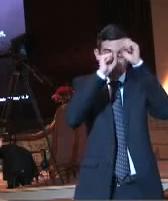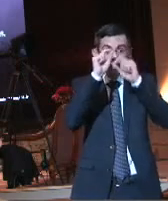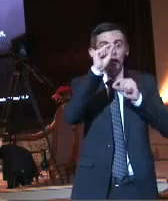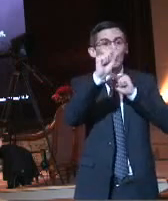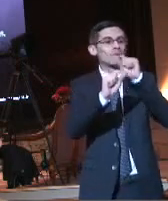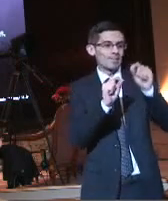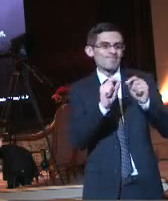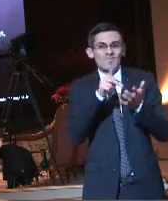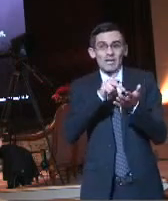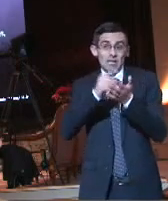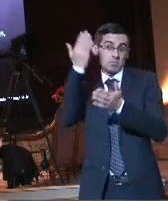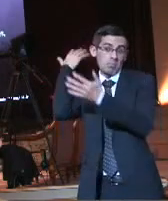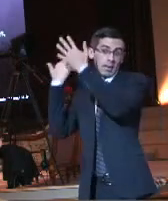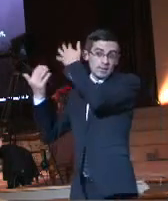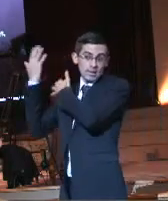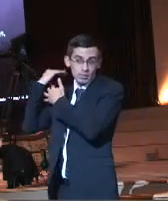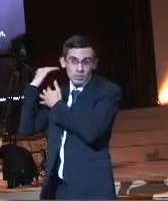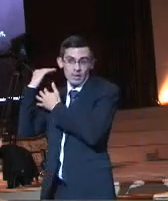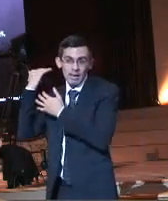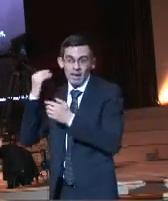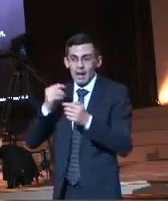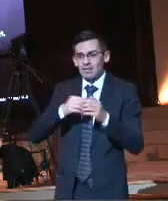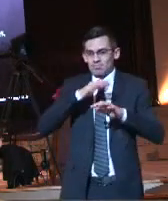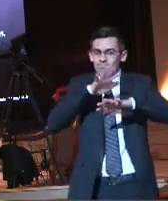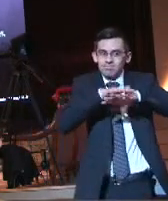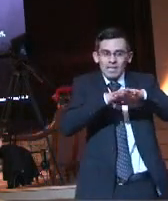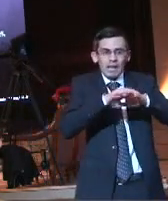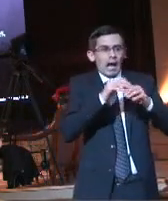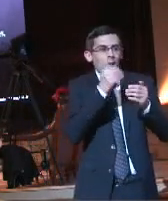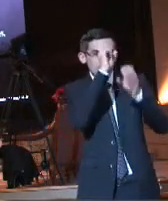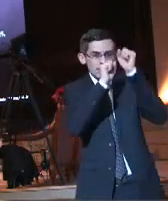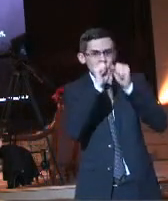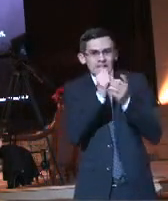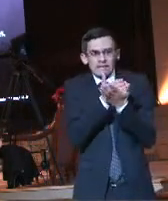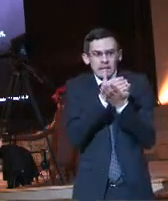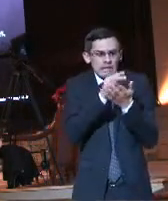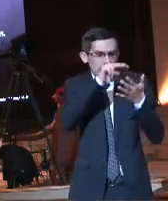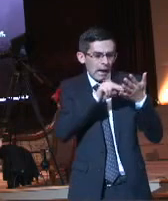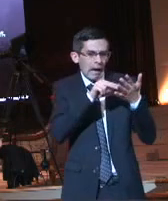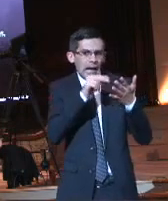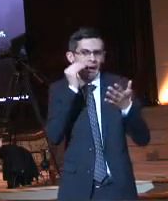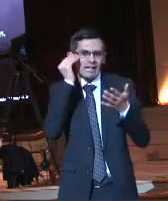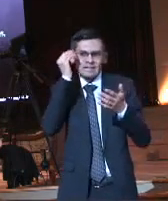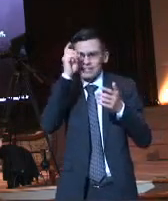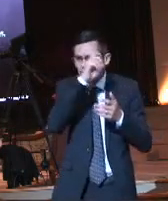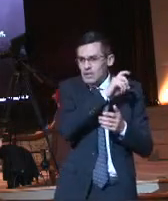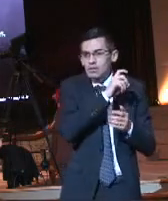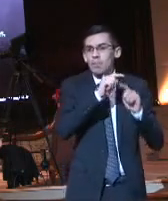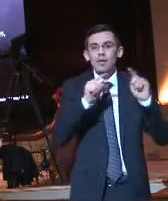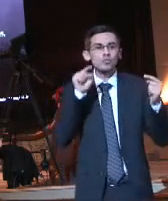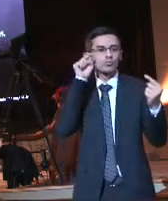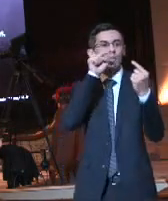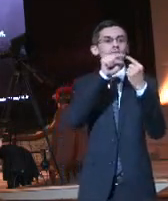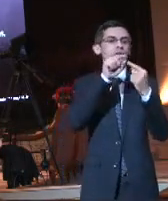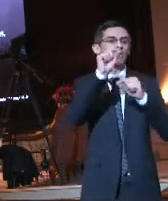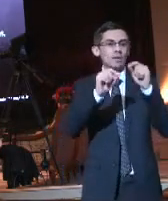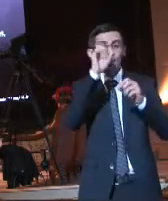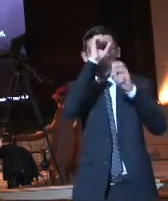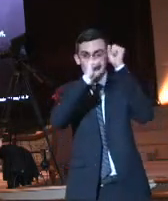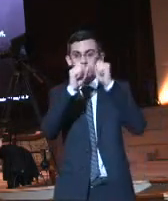chamada equação de primeiro grau. Lembra disso? Não é? E qual era o objetivo da equação de primeiro